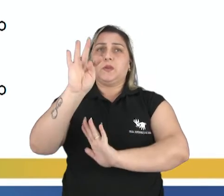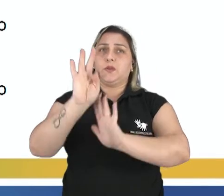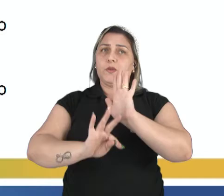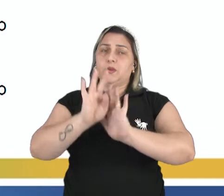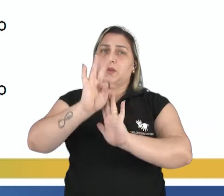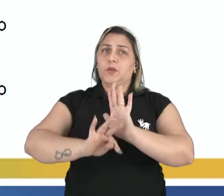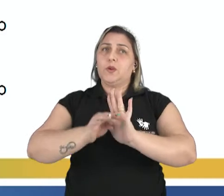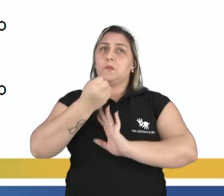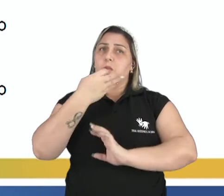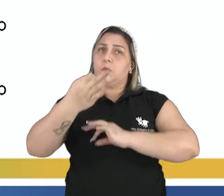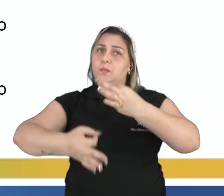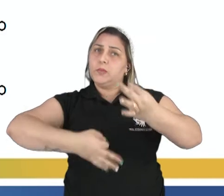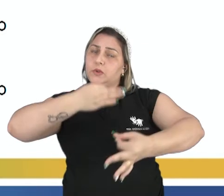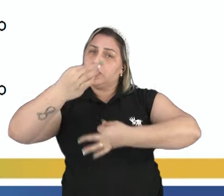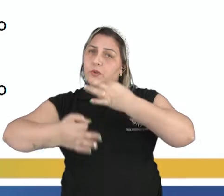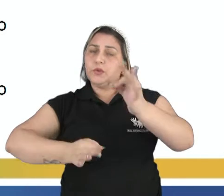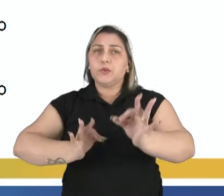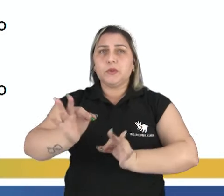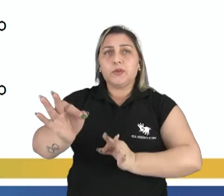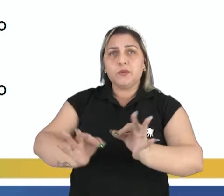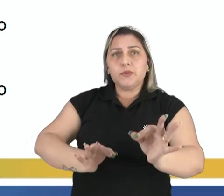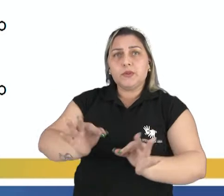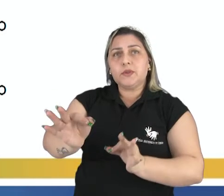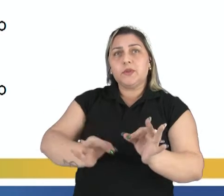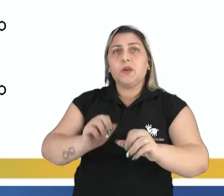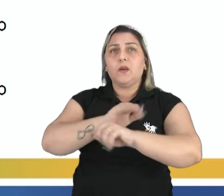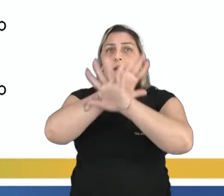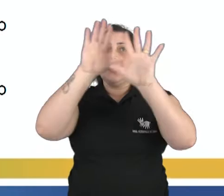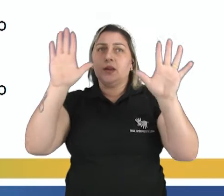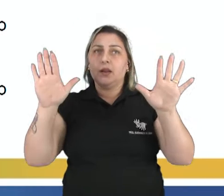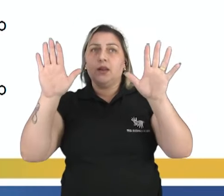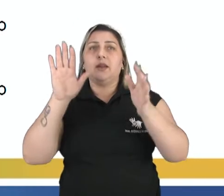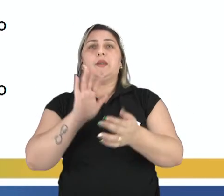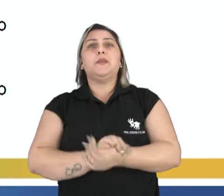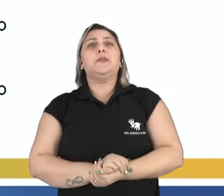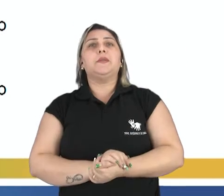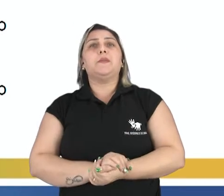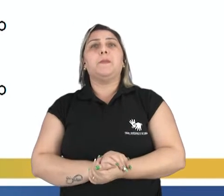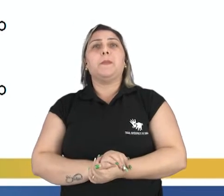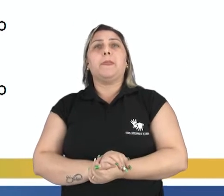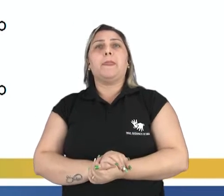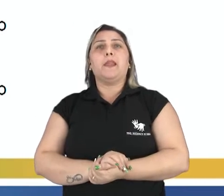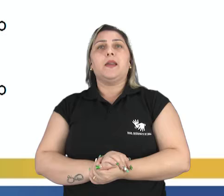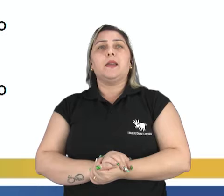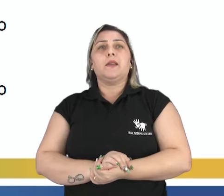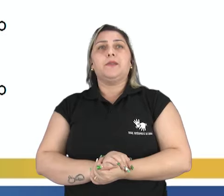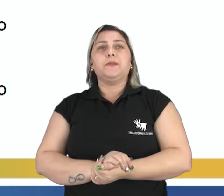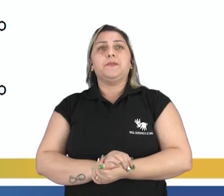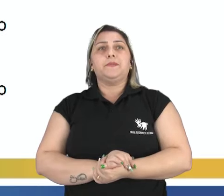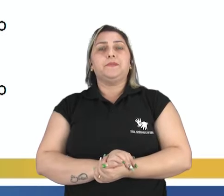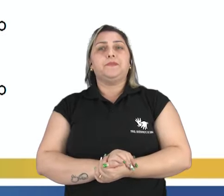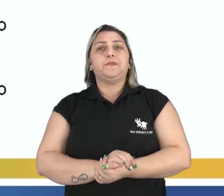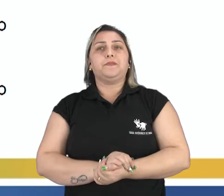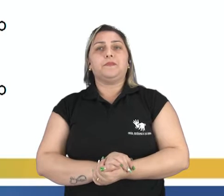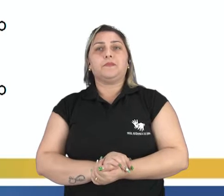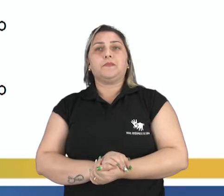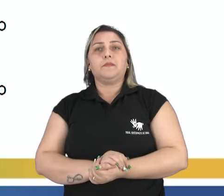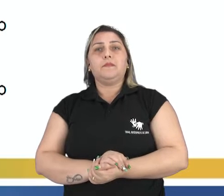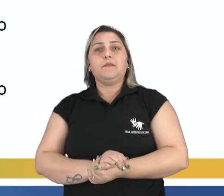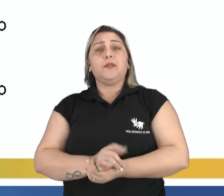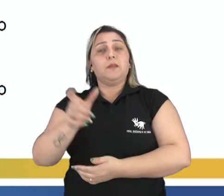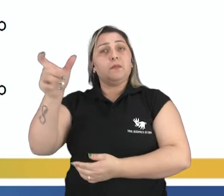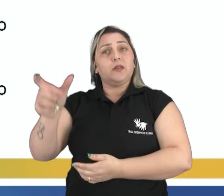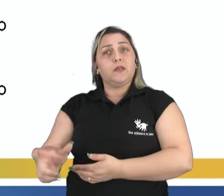bem claro, para que a pessoa que leia entenda. O texto de opinião, ele deve ser organizado e claro, com vista a